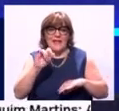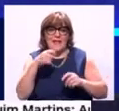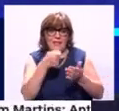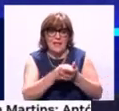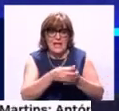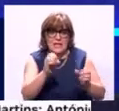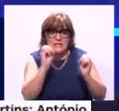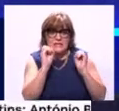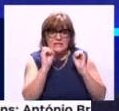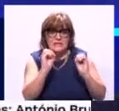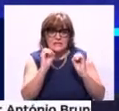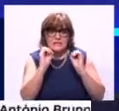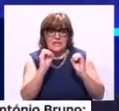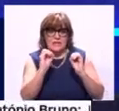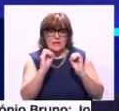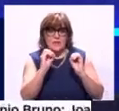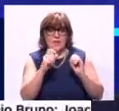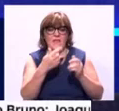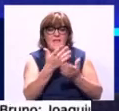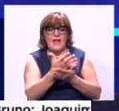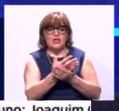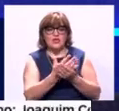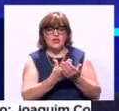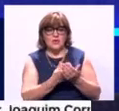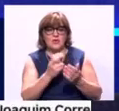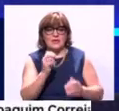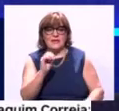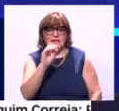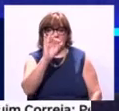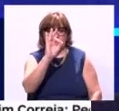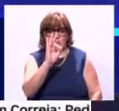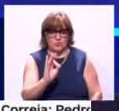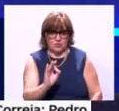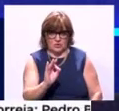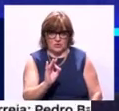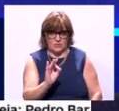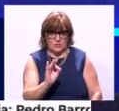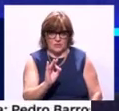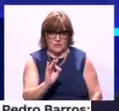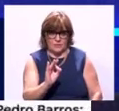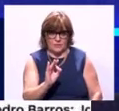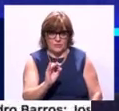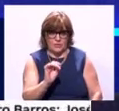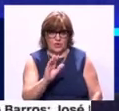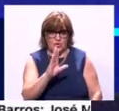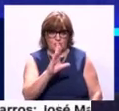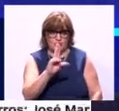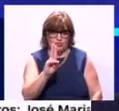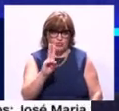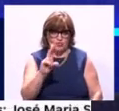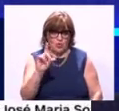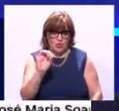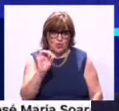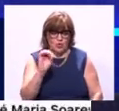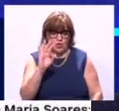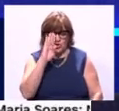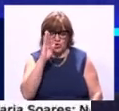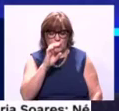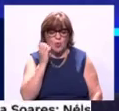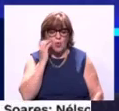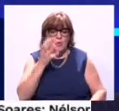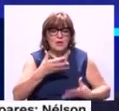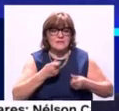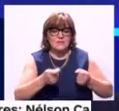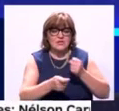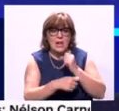Zero. Dá-lhes um desconto de 30%. O Júlio, se soubesse como é que nós fomos recebidos